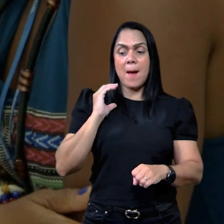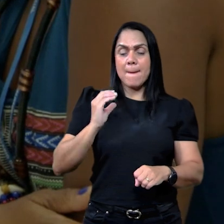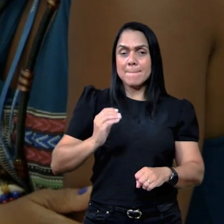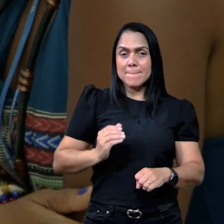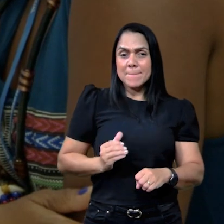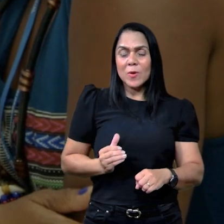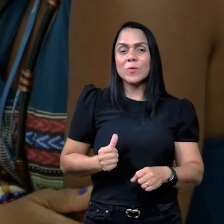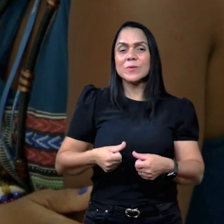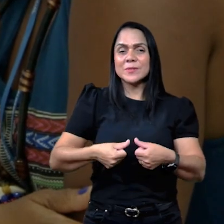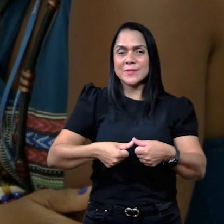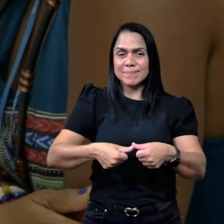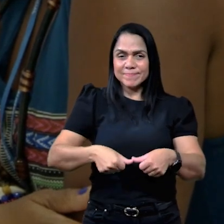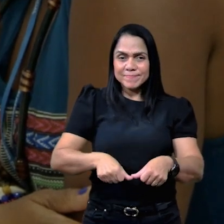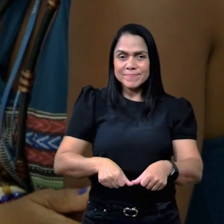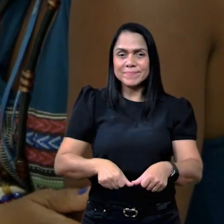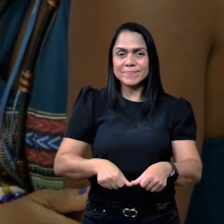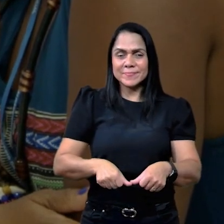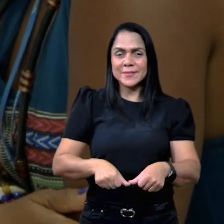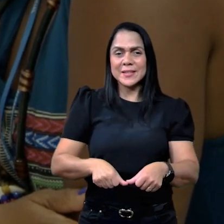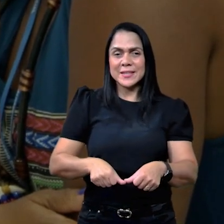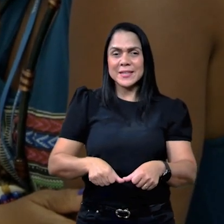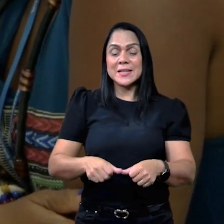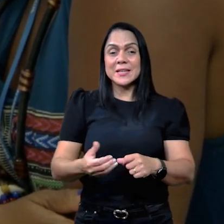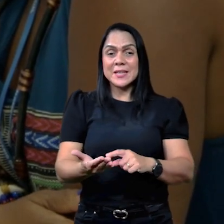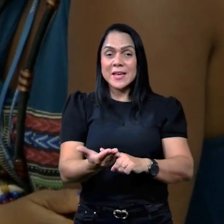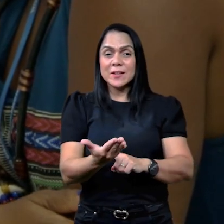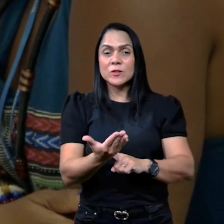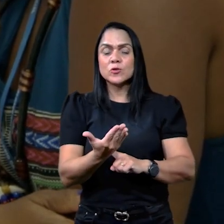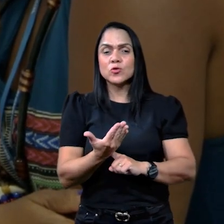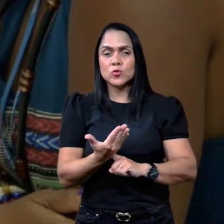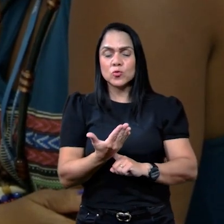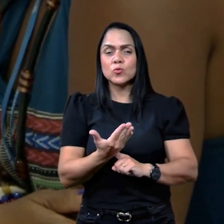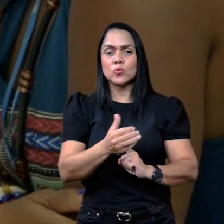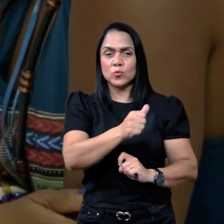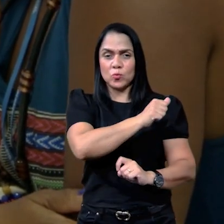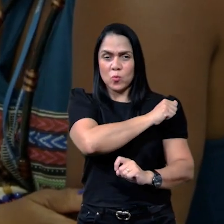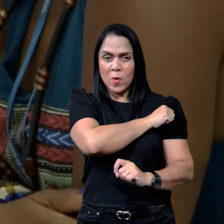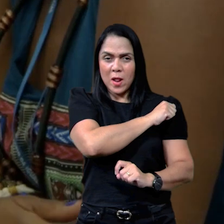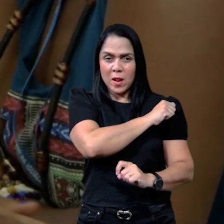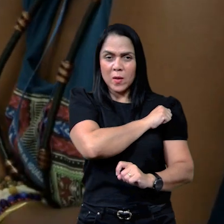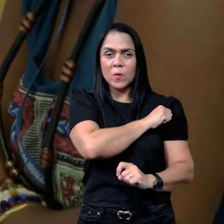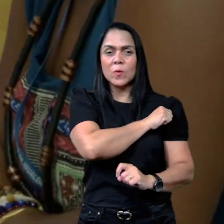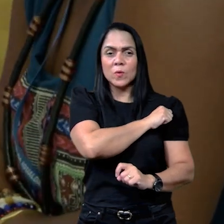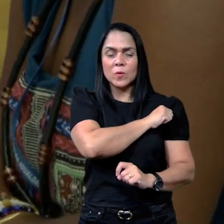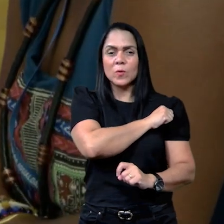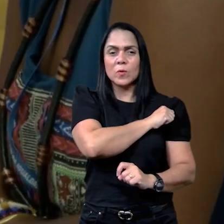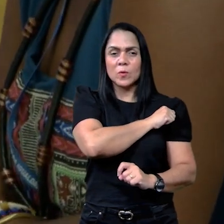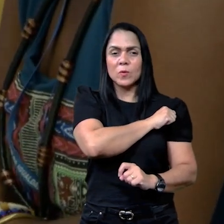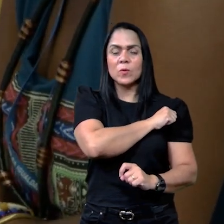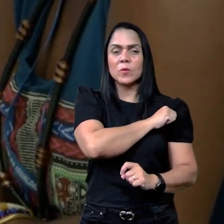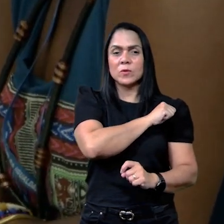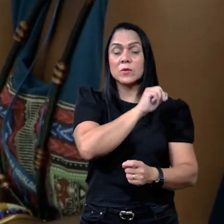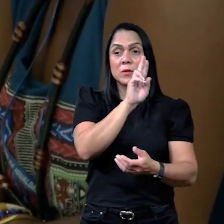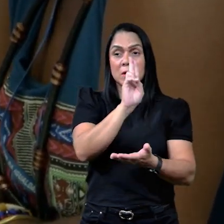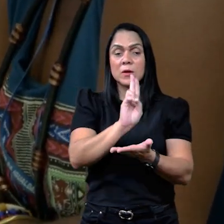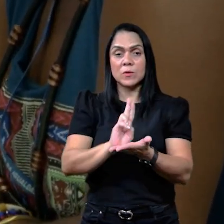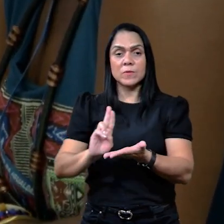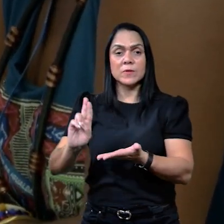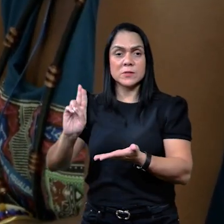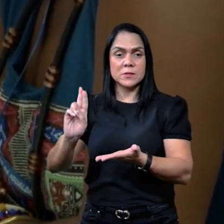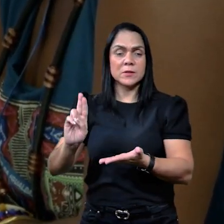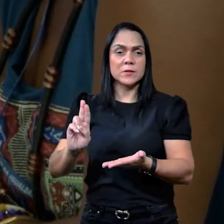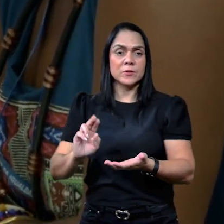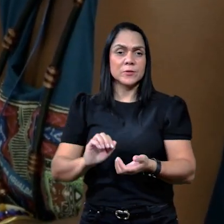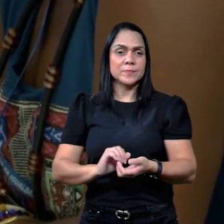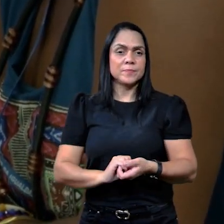que garante, né, que esse estudante tem uma bolsa para ele ter seus custos ali enquanto está fora, né, de